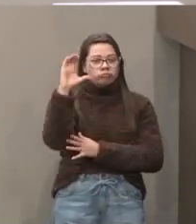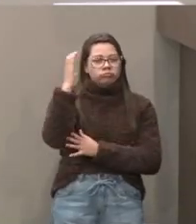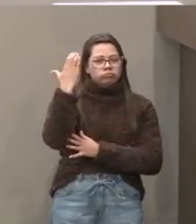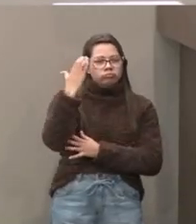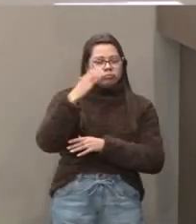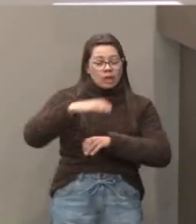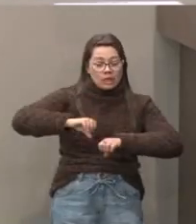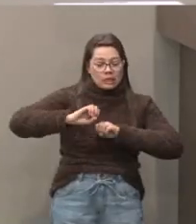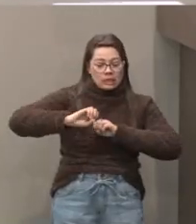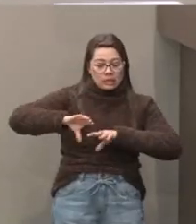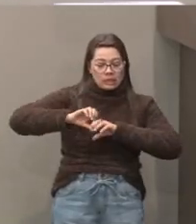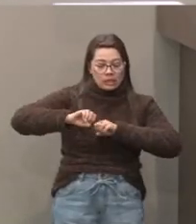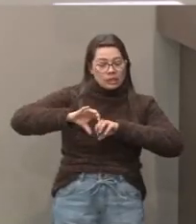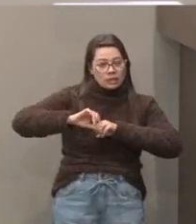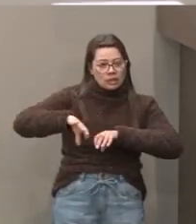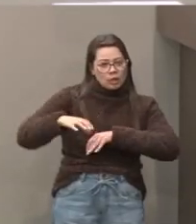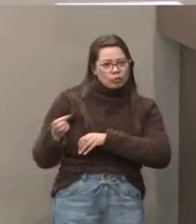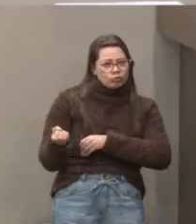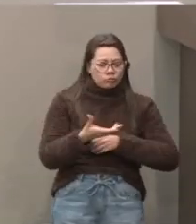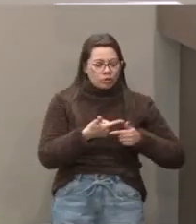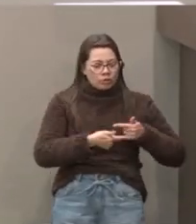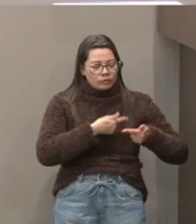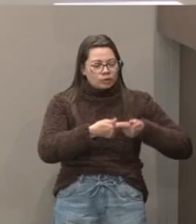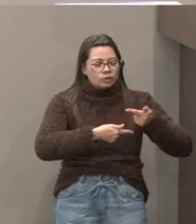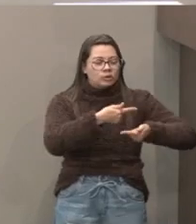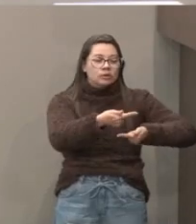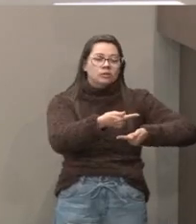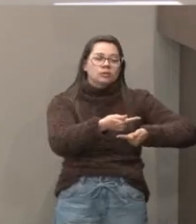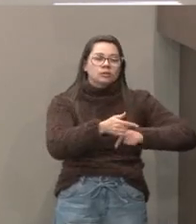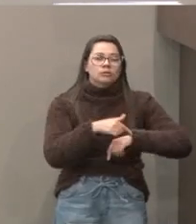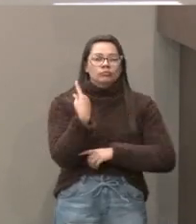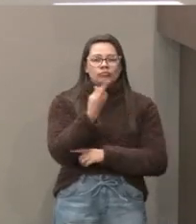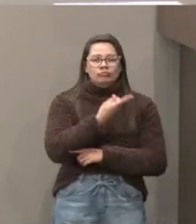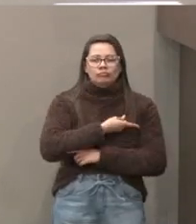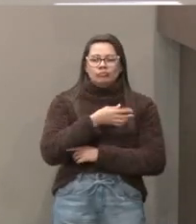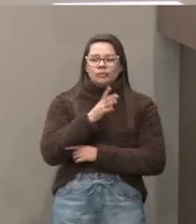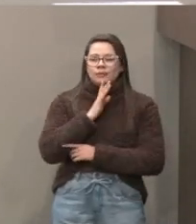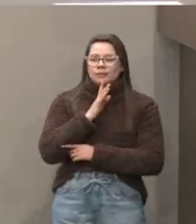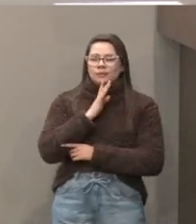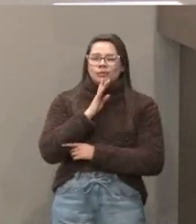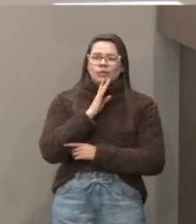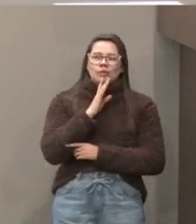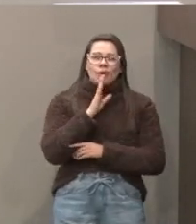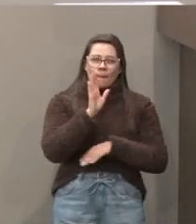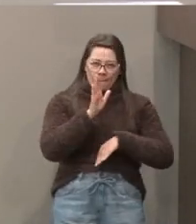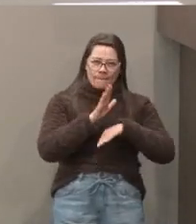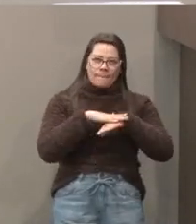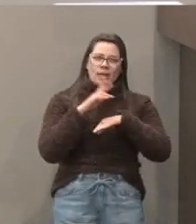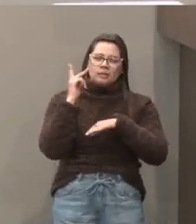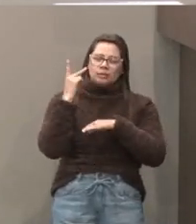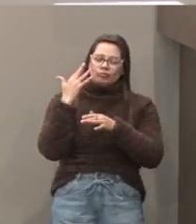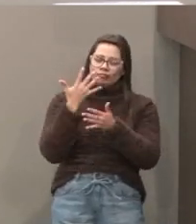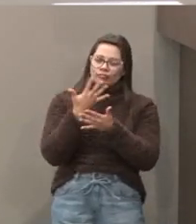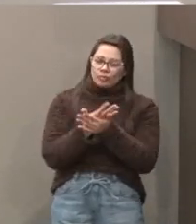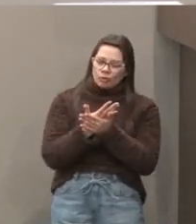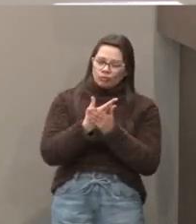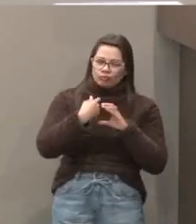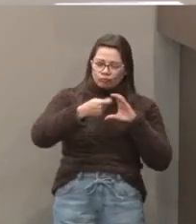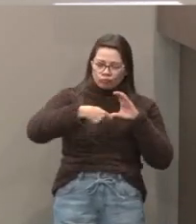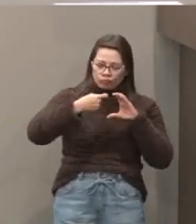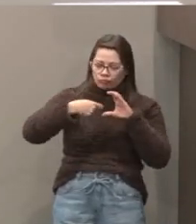na educação para as novas gerações. Vamos conhecer um pouquinho mais dessa história no